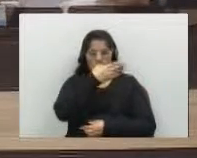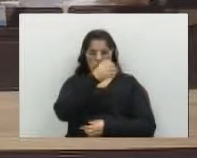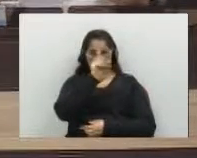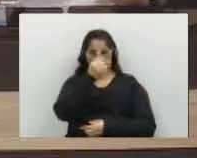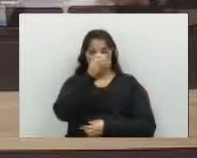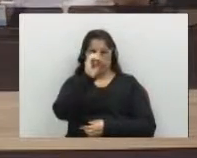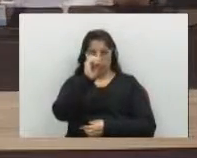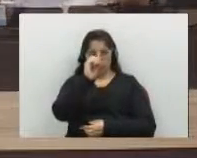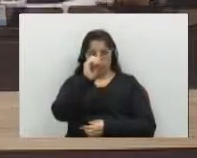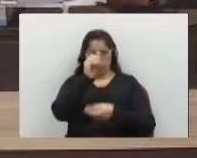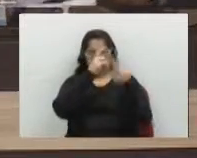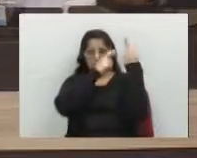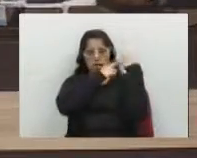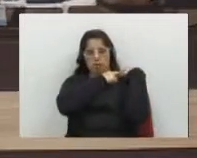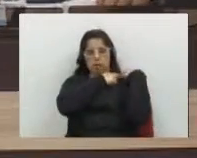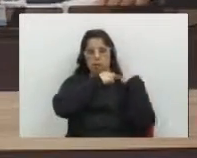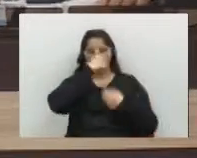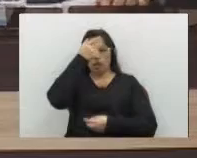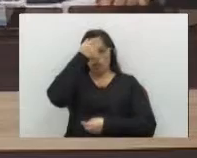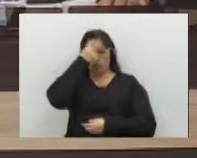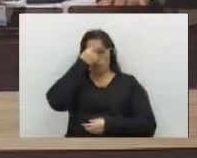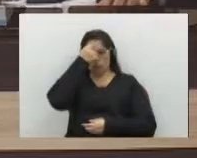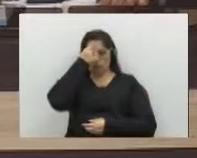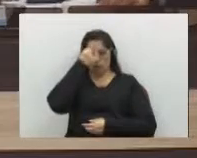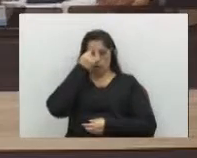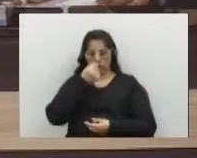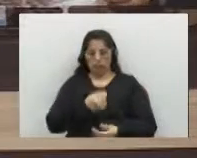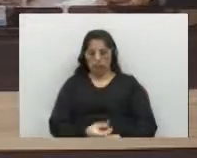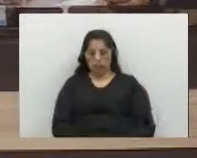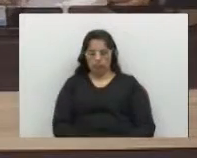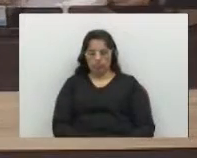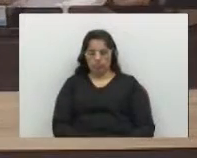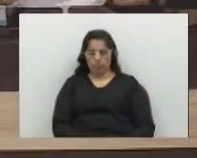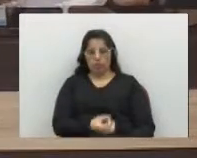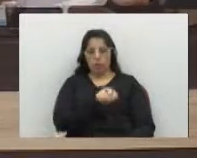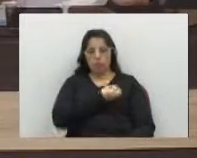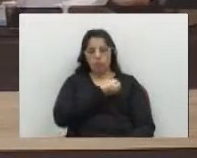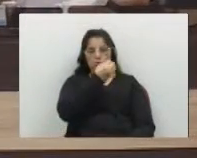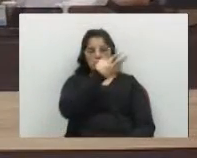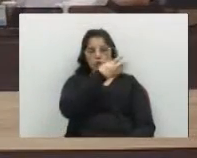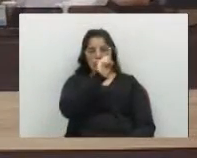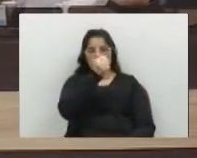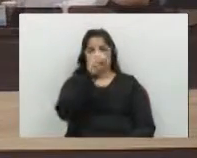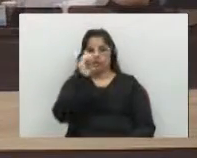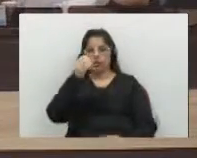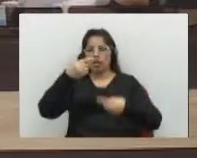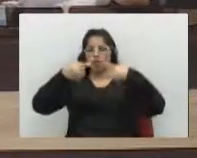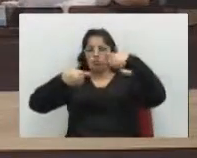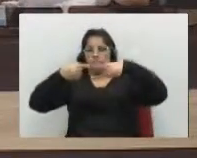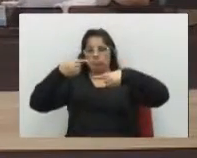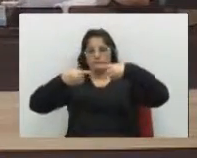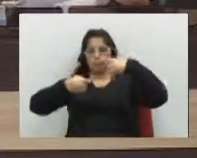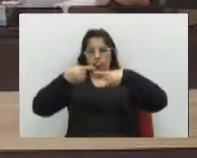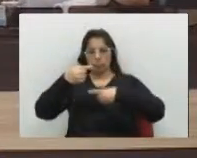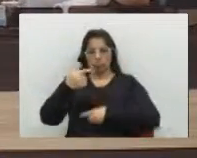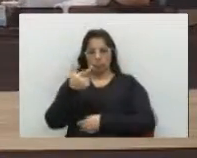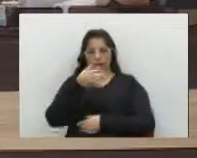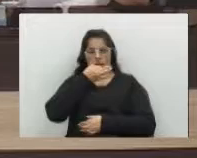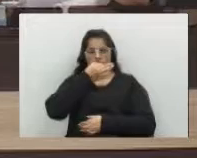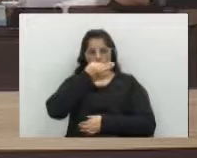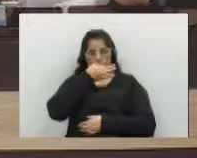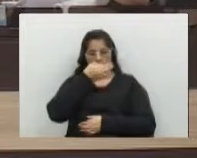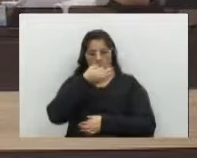480/2015, autor vereador Jorge de Freitas. Requerimento 480 do vereador Jorge está em discussão. Não havendo quem